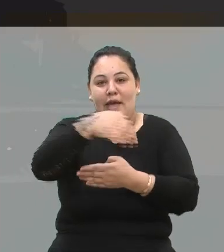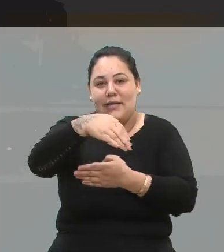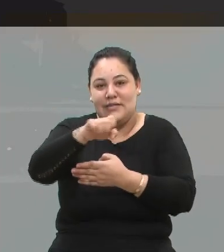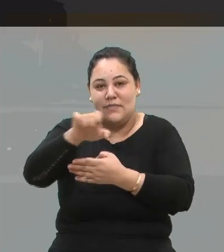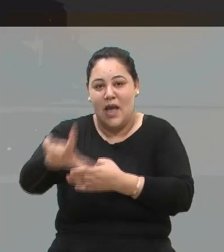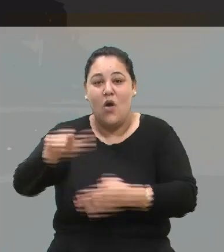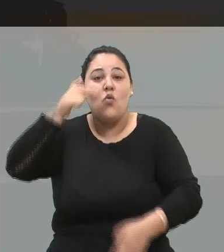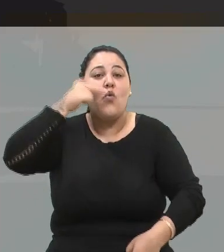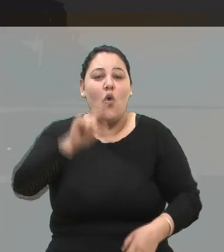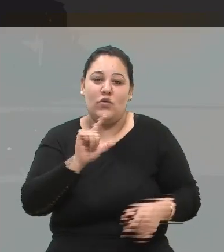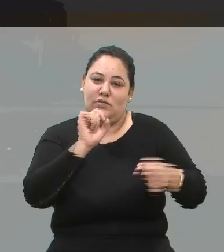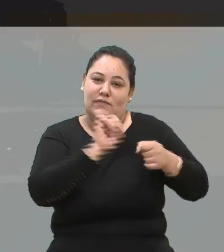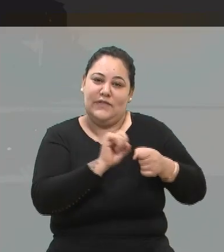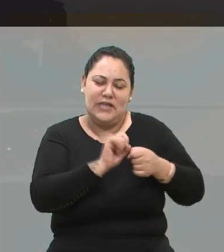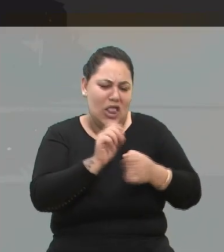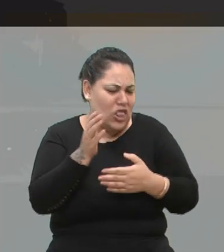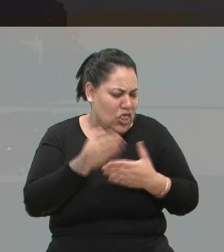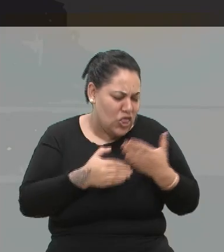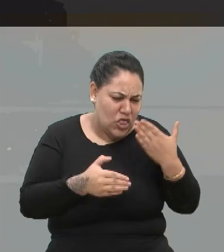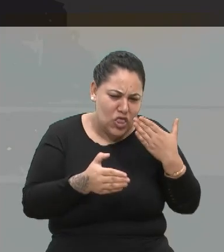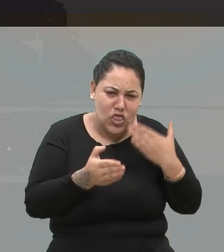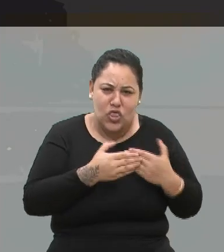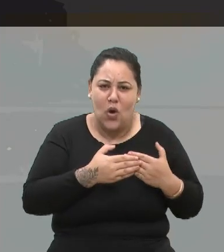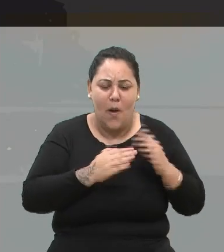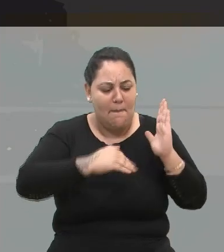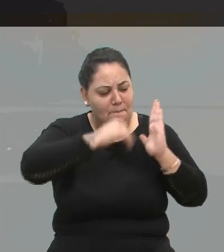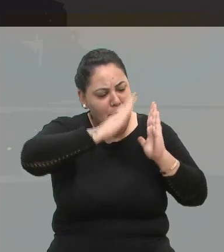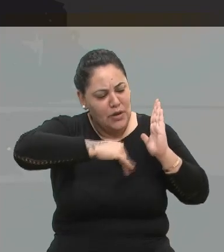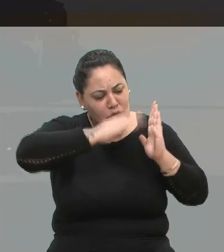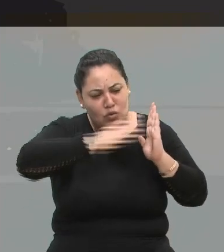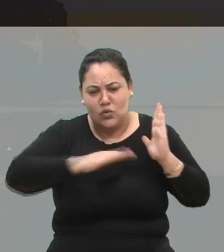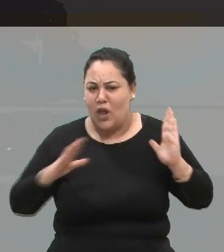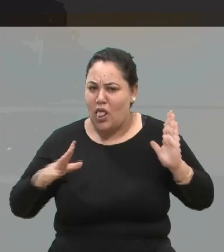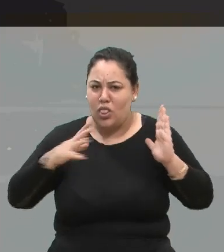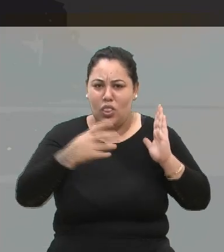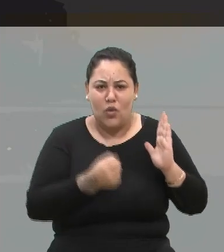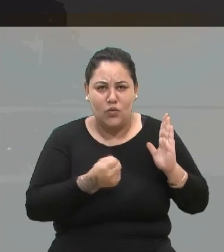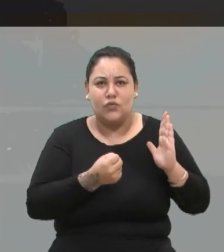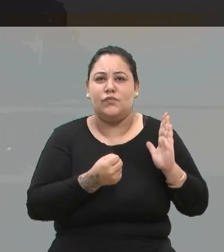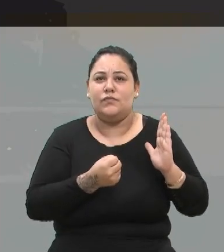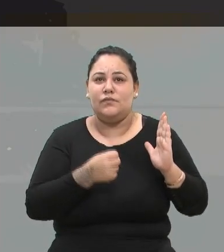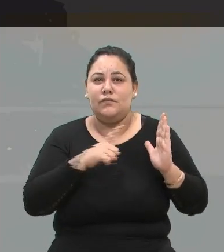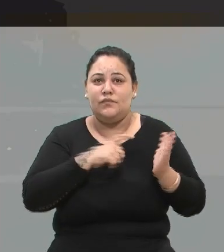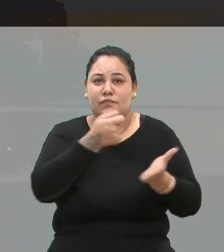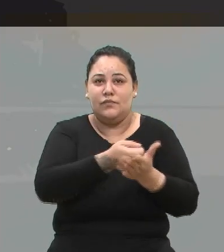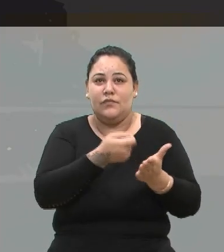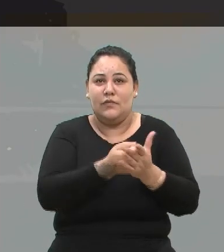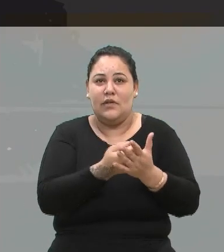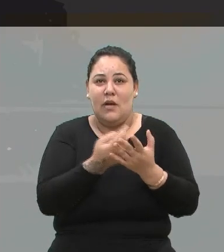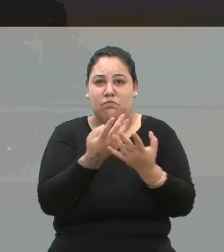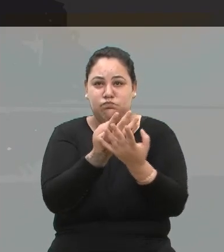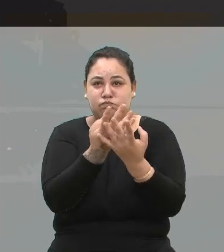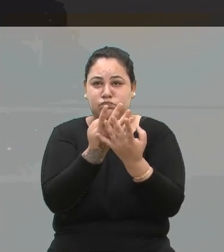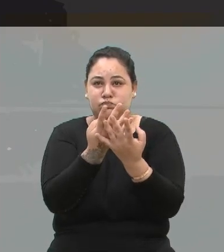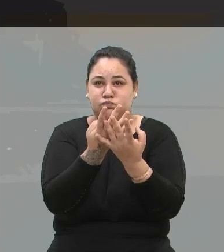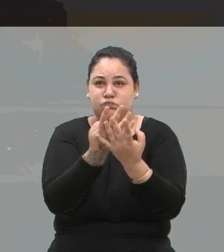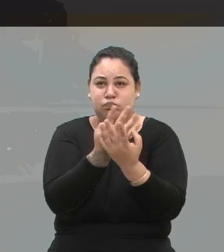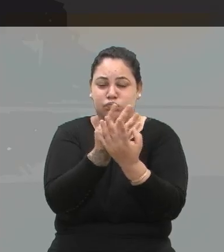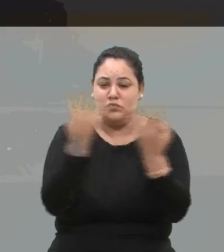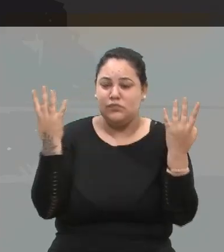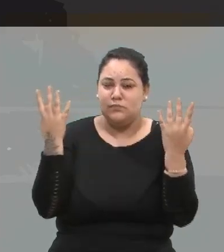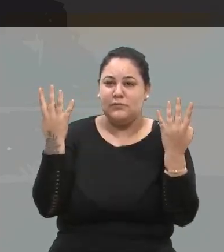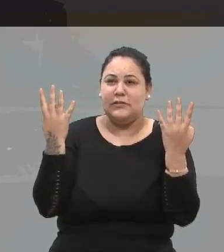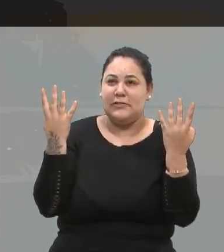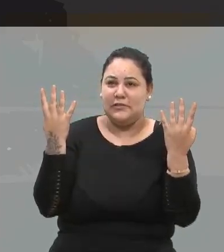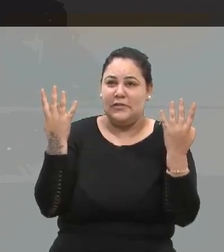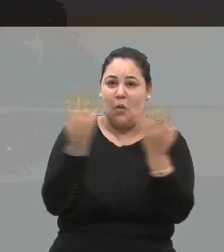conseguimos fazer toda a pintura dos bancos, todos os bancos a gente pintou, pintamos aquela cerquinha ao lado da praça, ali como é